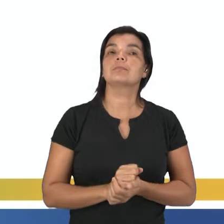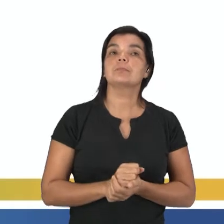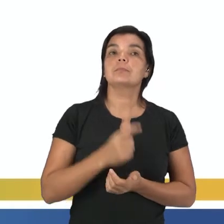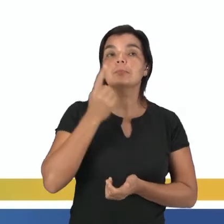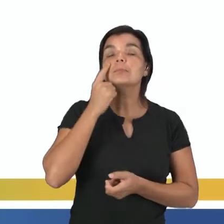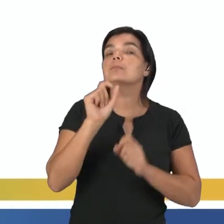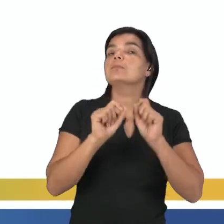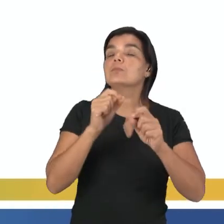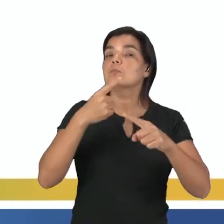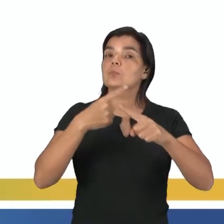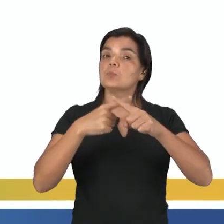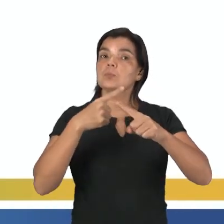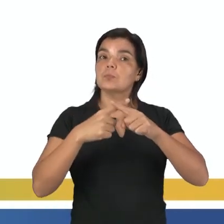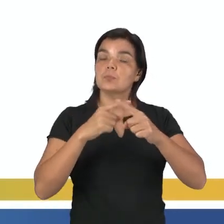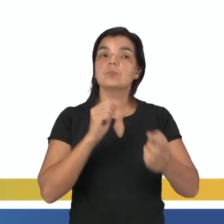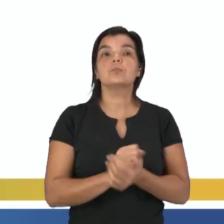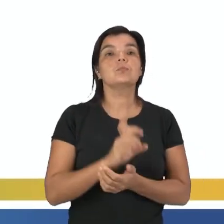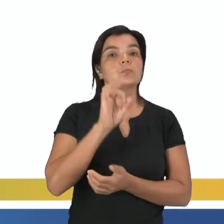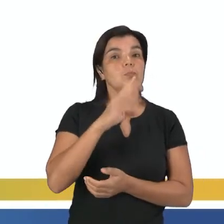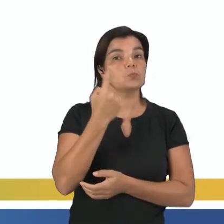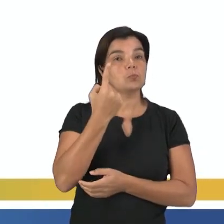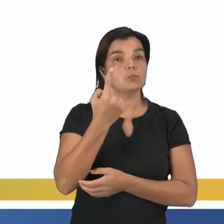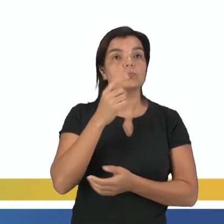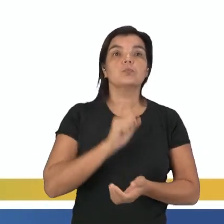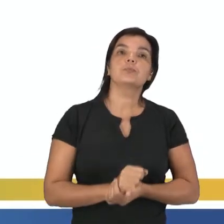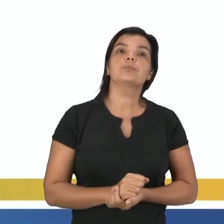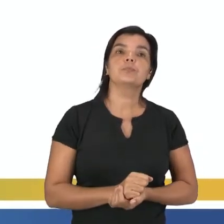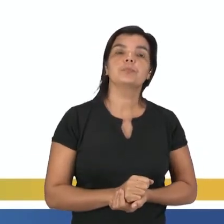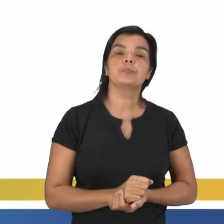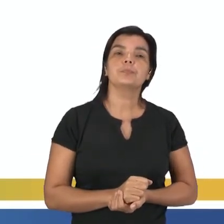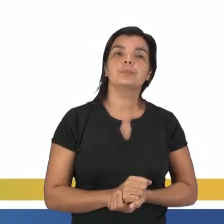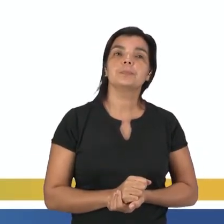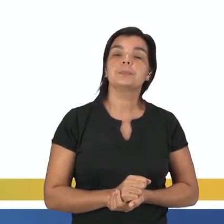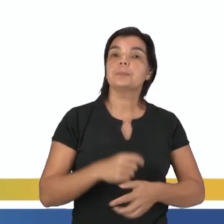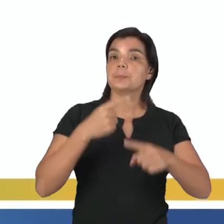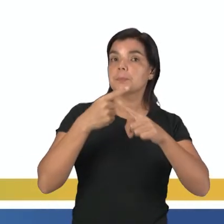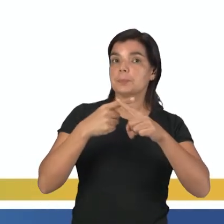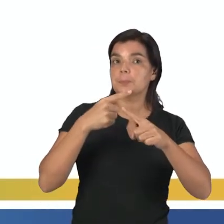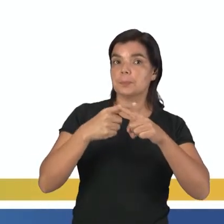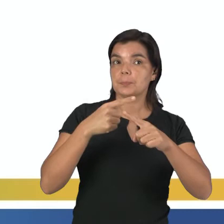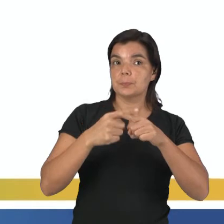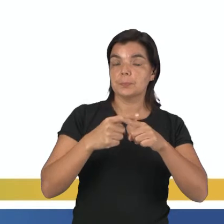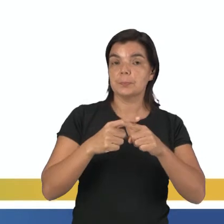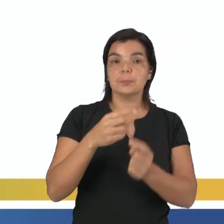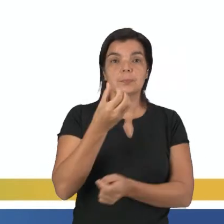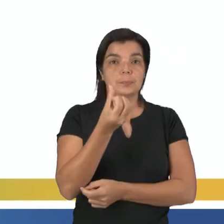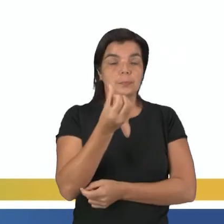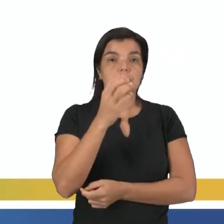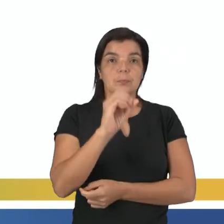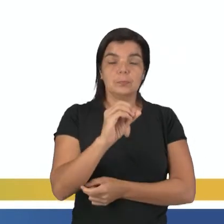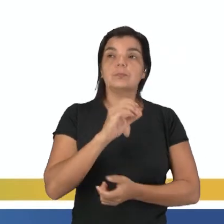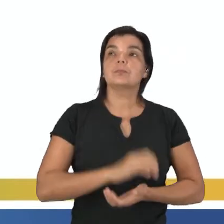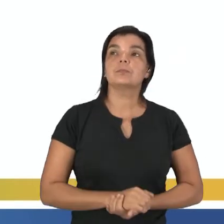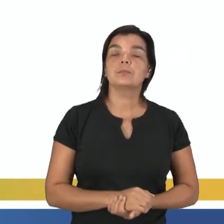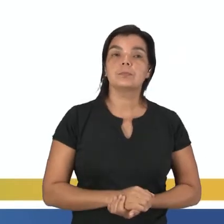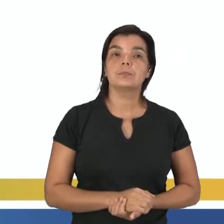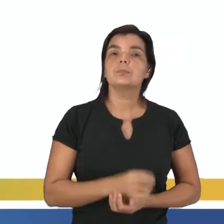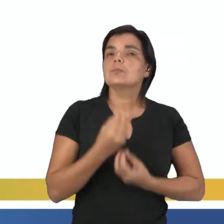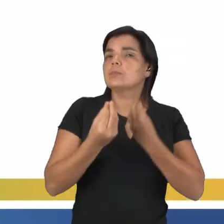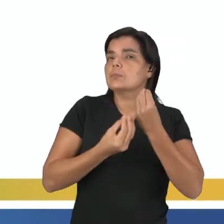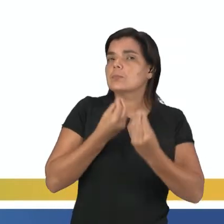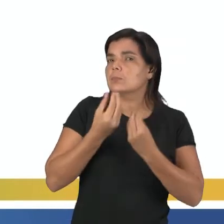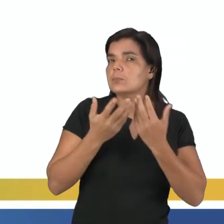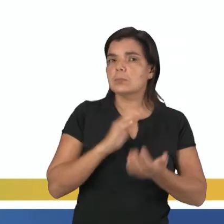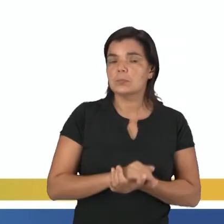que fazer o que? Uma multiplicação. No nosso caso é somente uma casa. Então, qual é o segundo passo? Multiplicamos o valor da hora por 60. Como é que vai